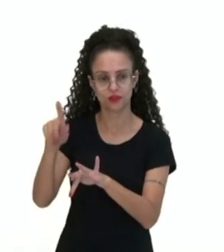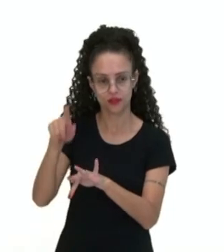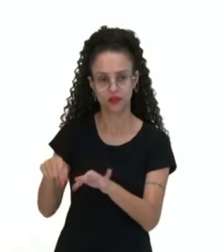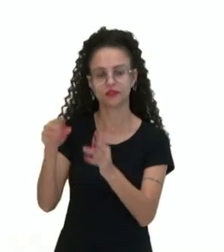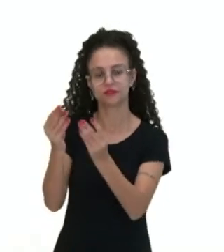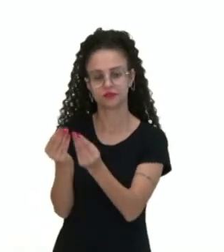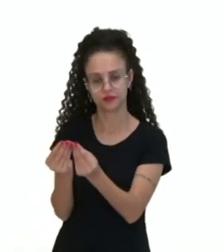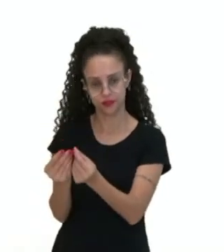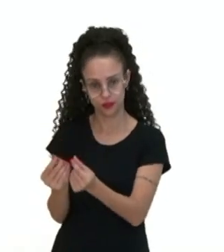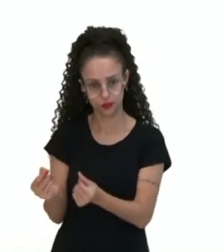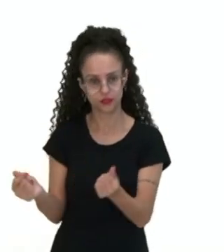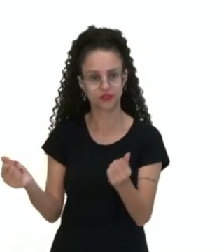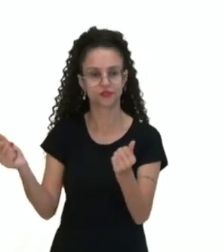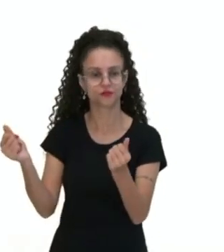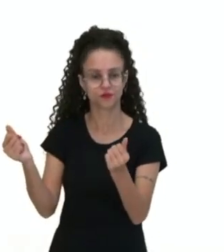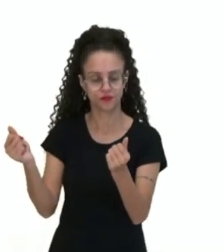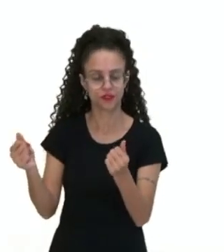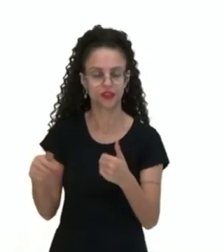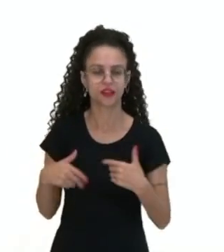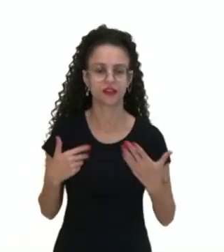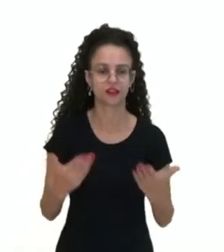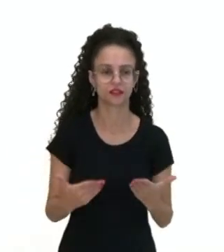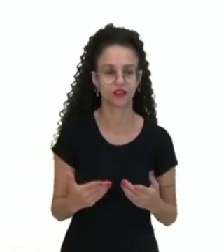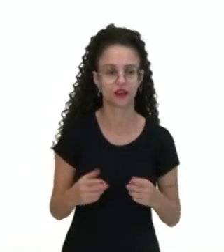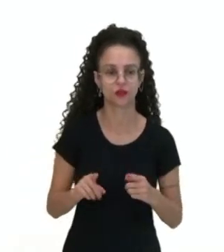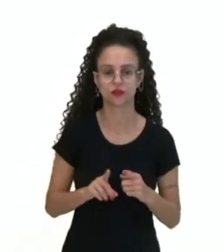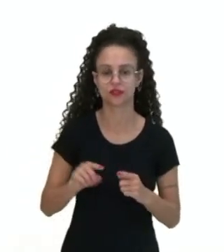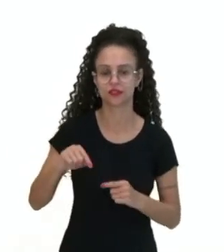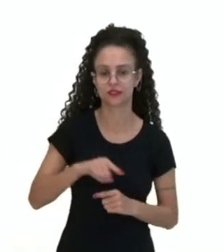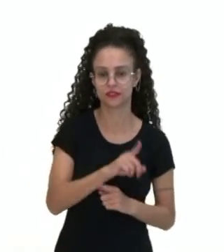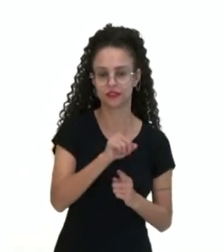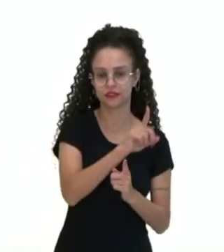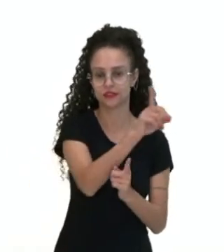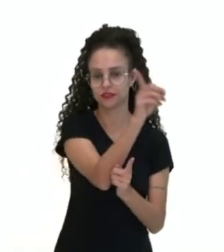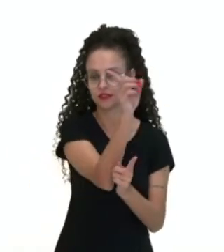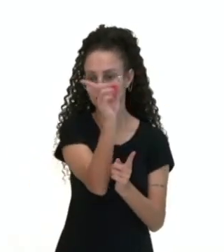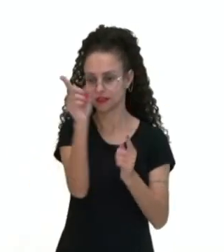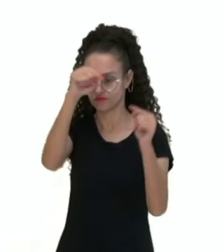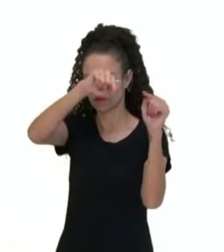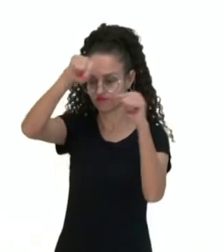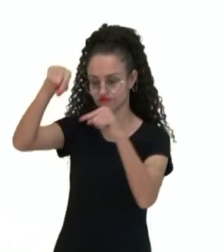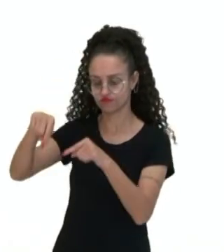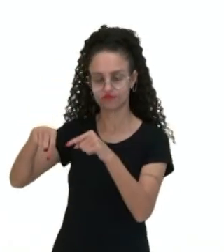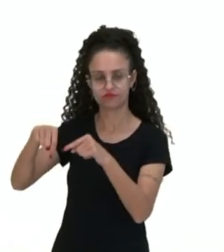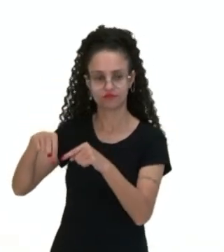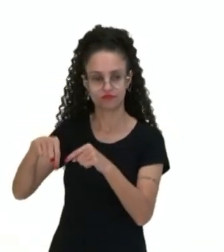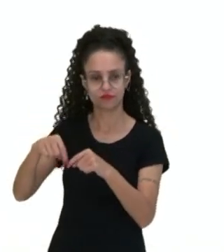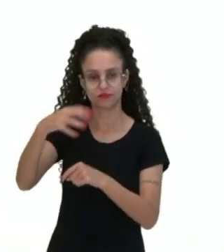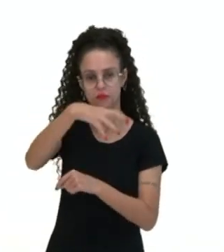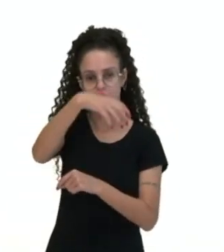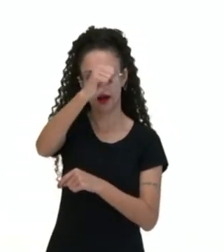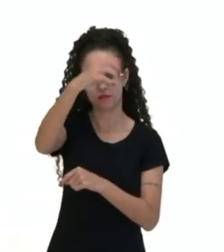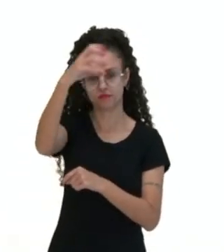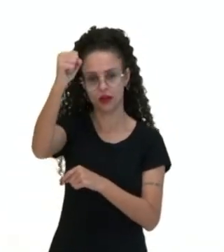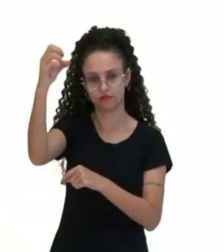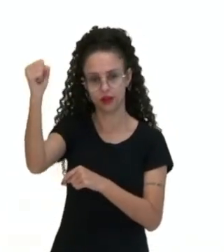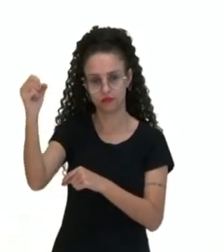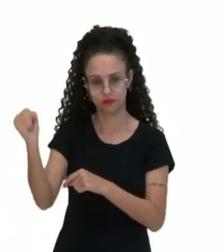é a decomposição. Então, as setas partem de um ser vivo que vai servindo de alimento para o outro em direção,